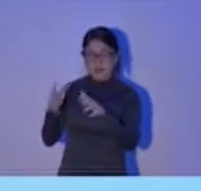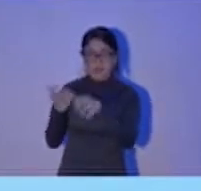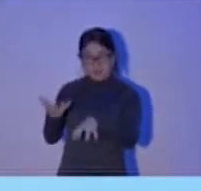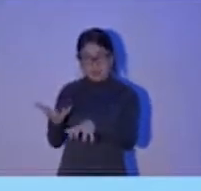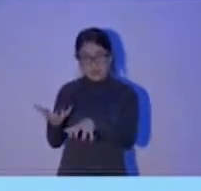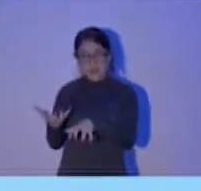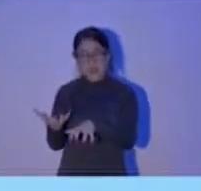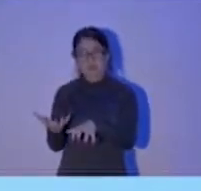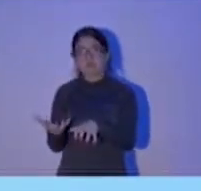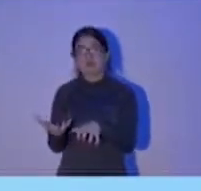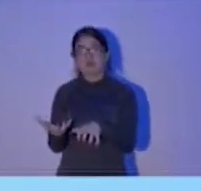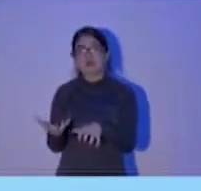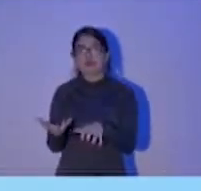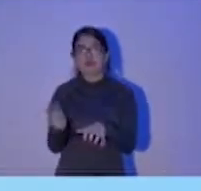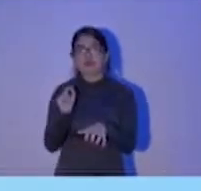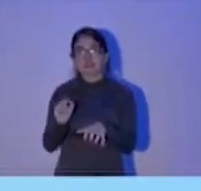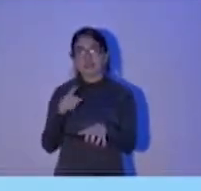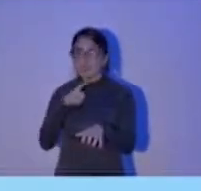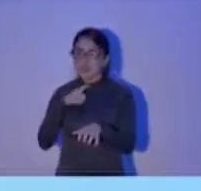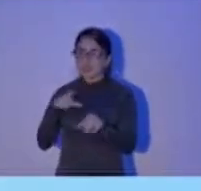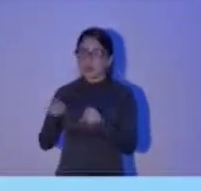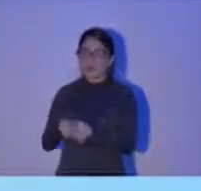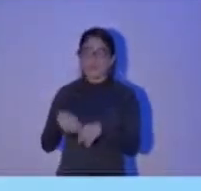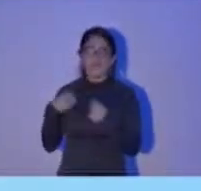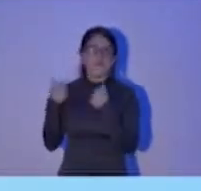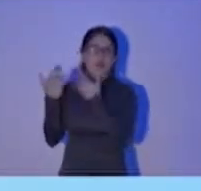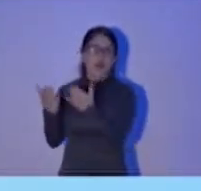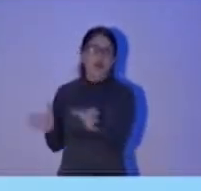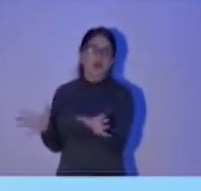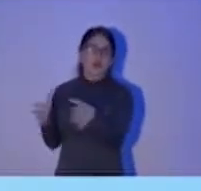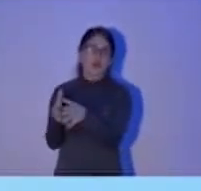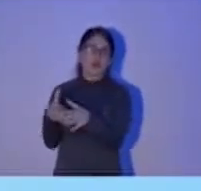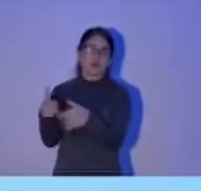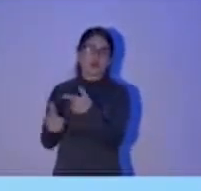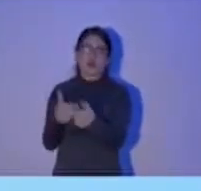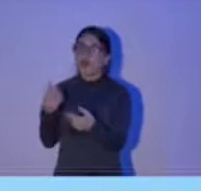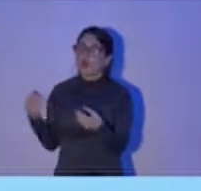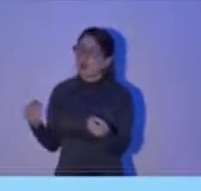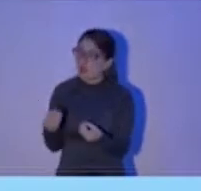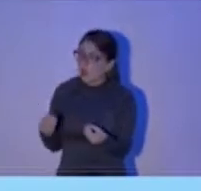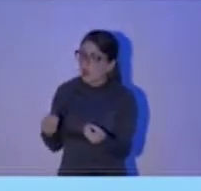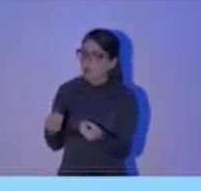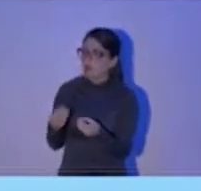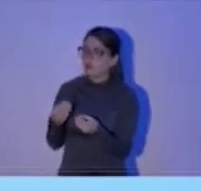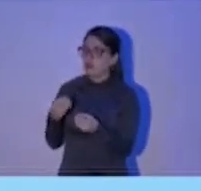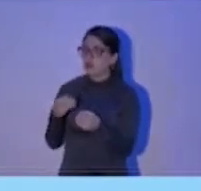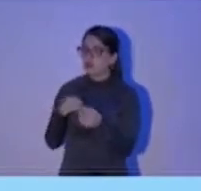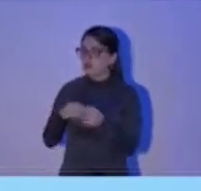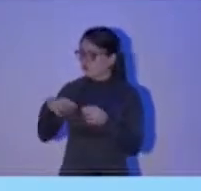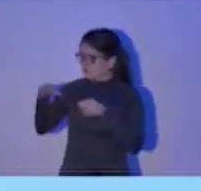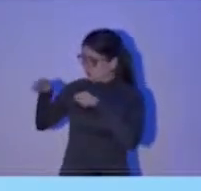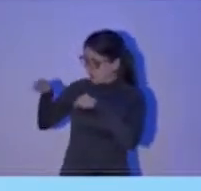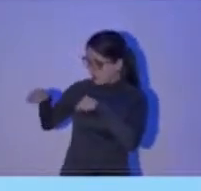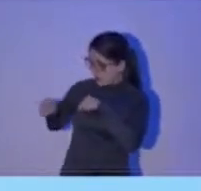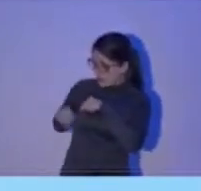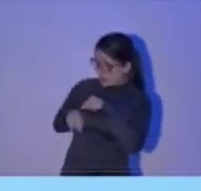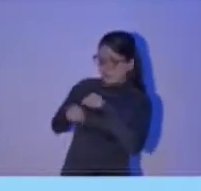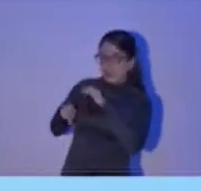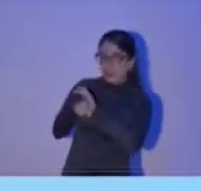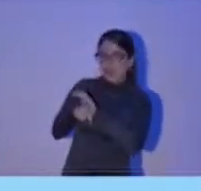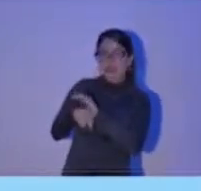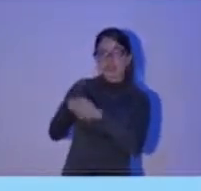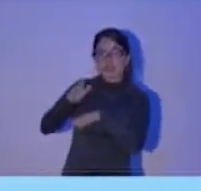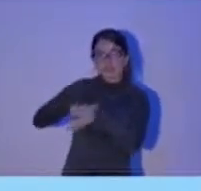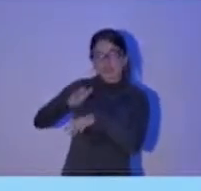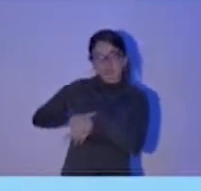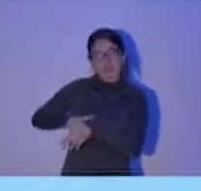de acompanhamento dos trabalhos do Ministério. Como é que essas diferentes instituições estão acompanhando e estão